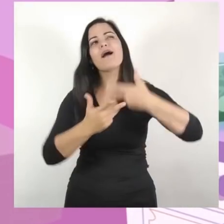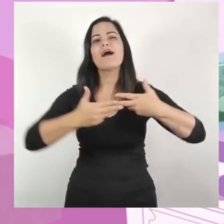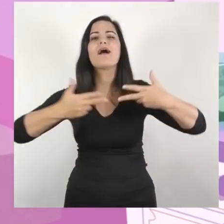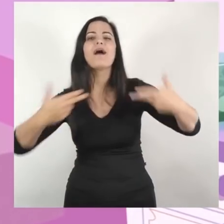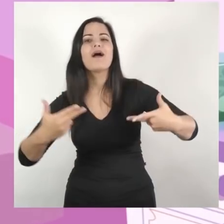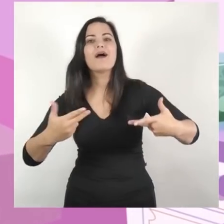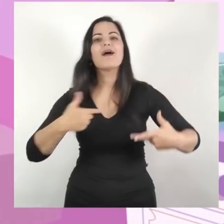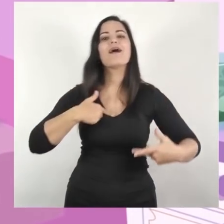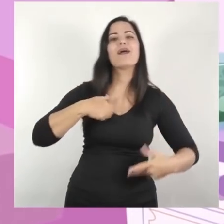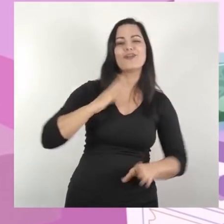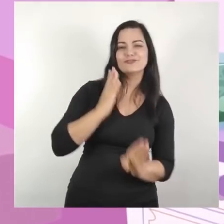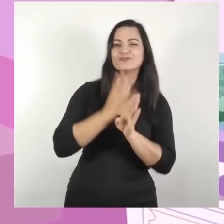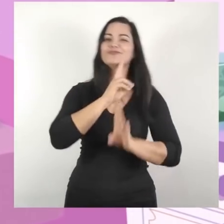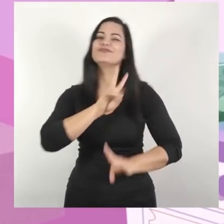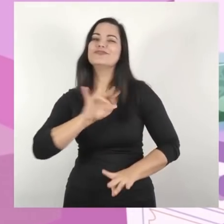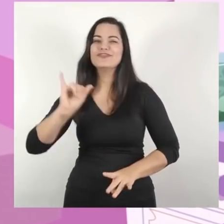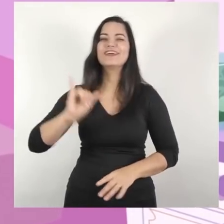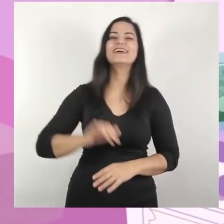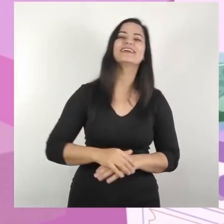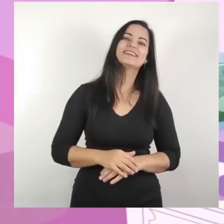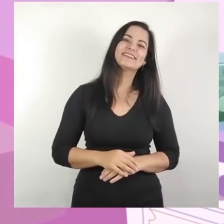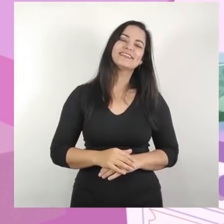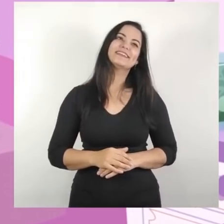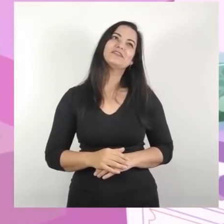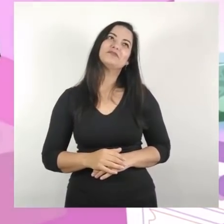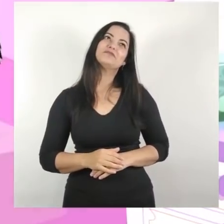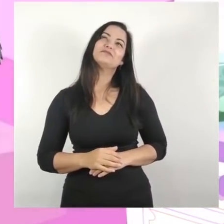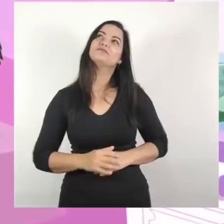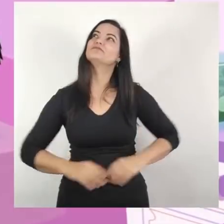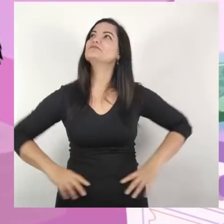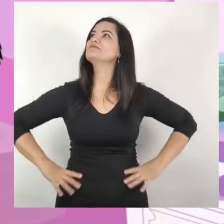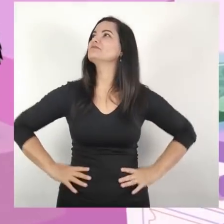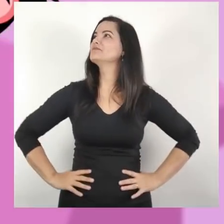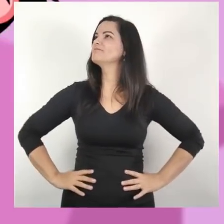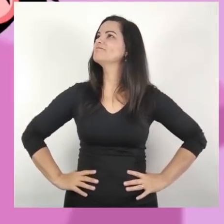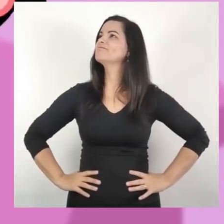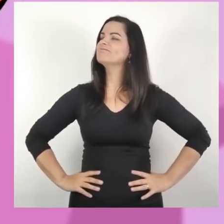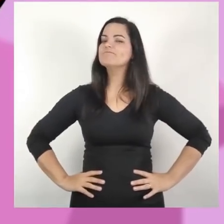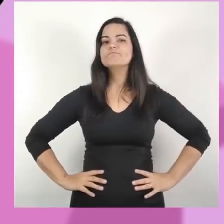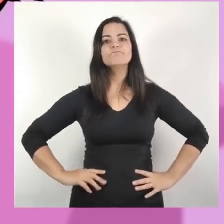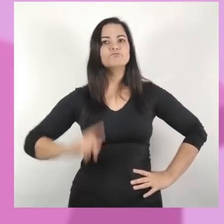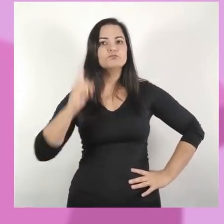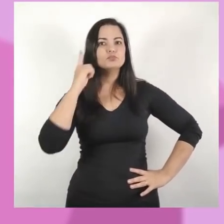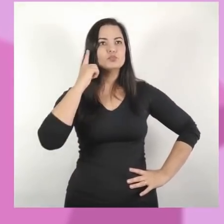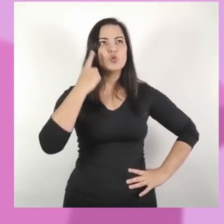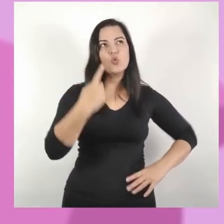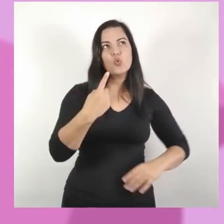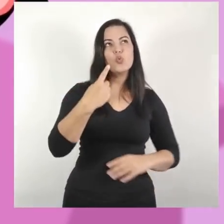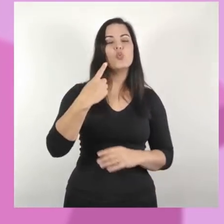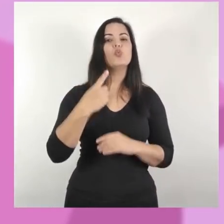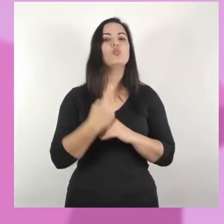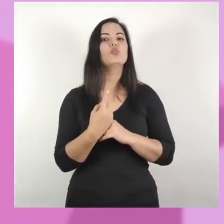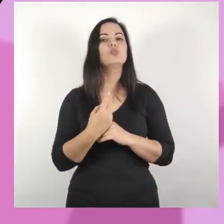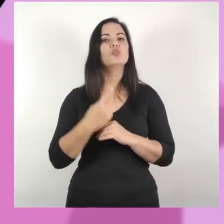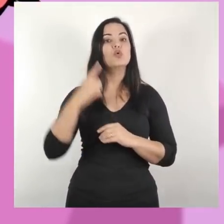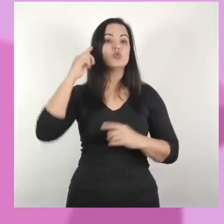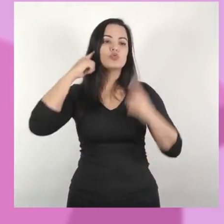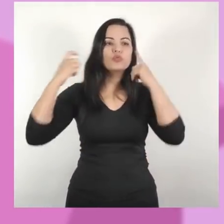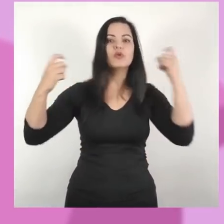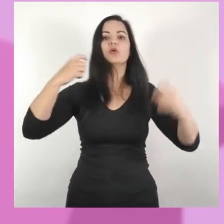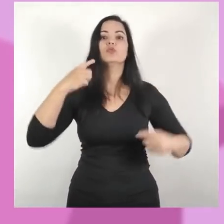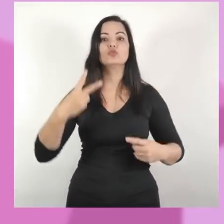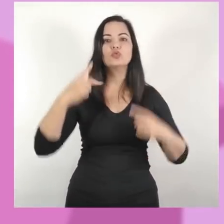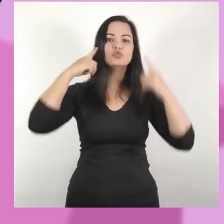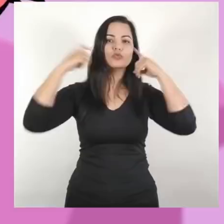tá acontecendo eu vou descobrir. Um trovão, dois trovões,